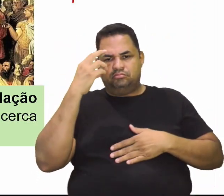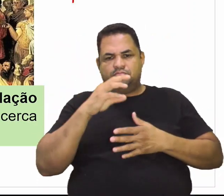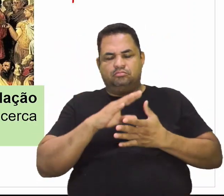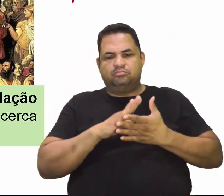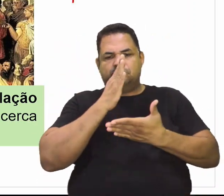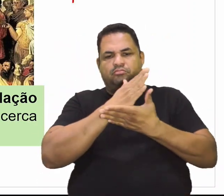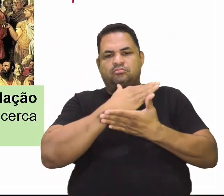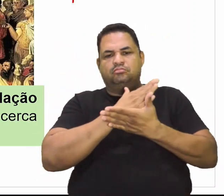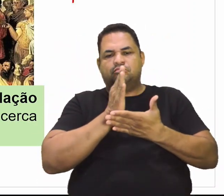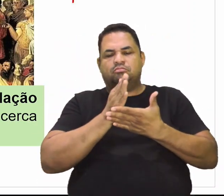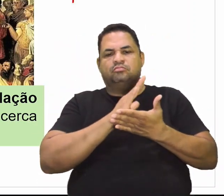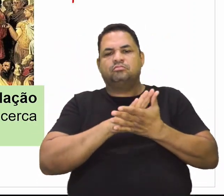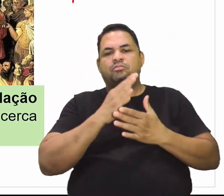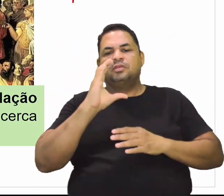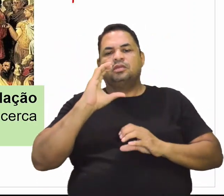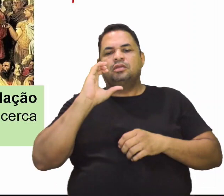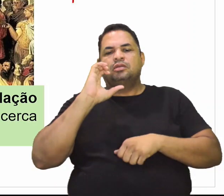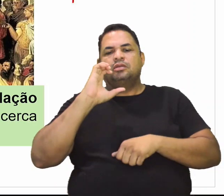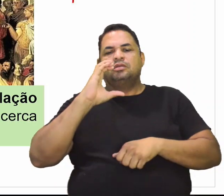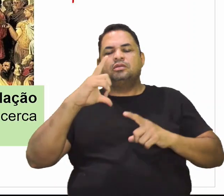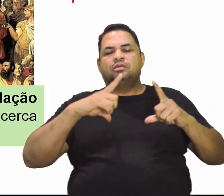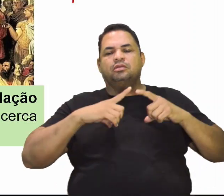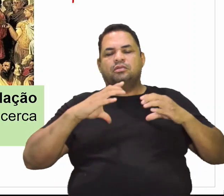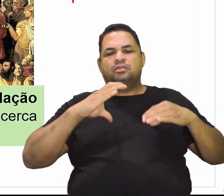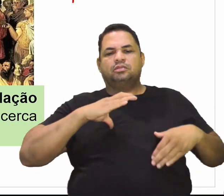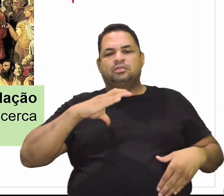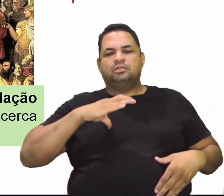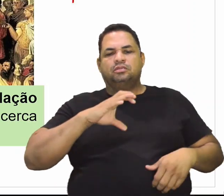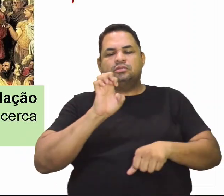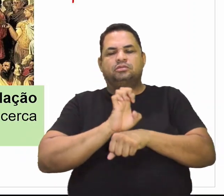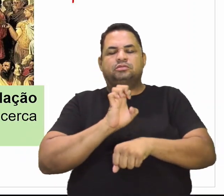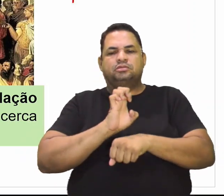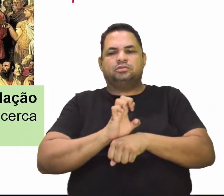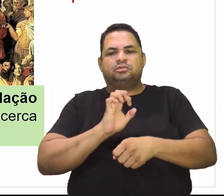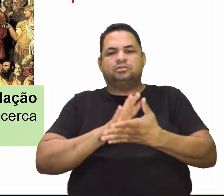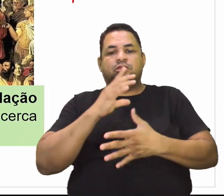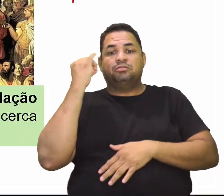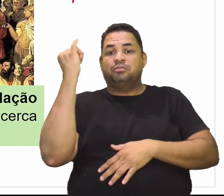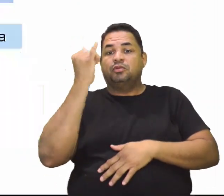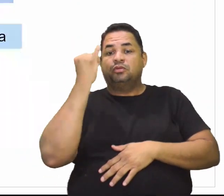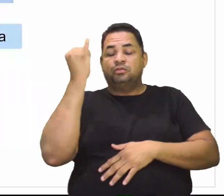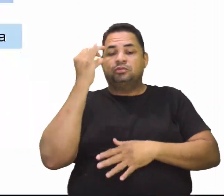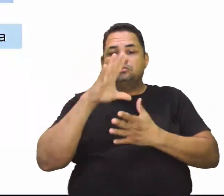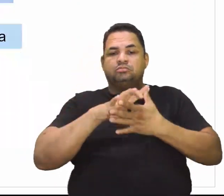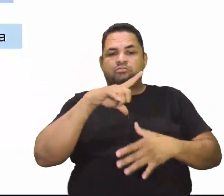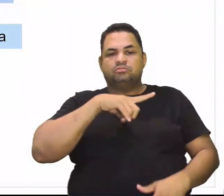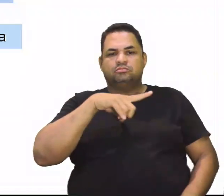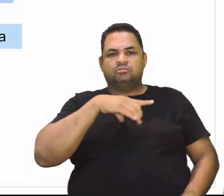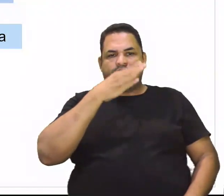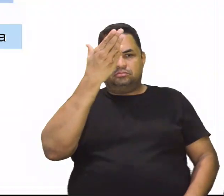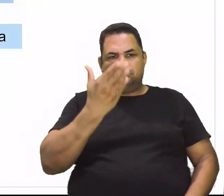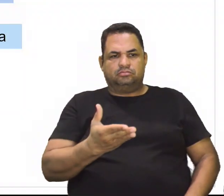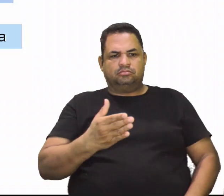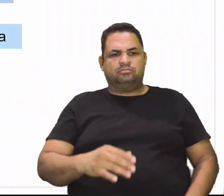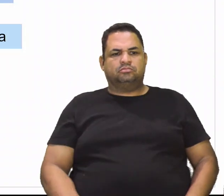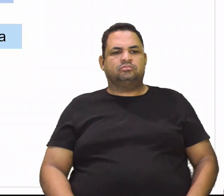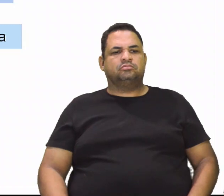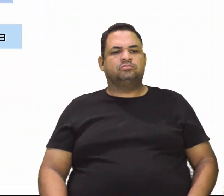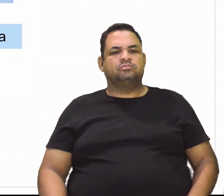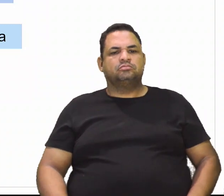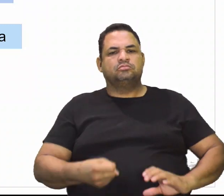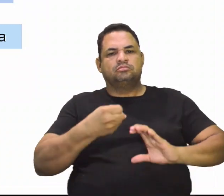dividida em cidades e estados, cada cidade e estado tinha sua importância, e aí nós temos aí